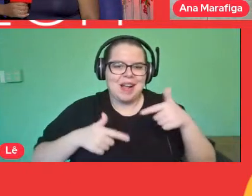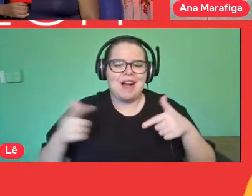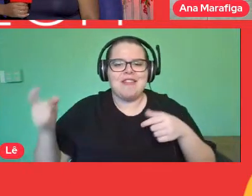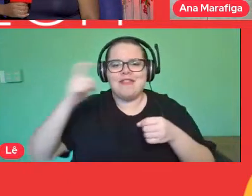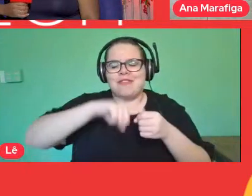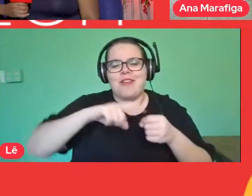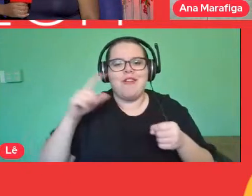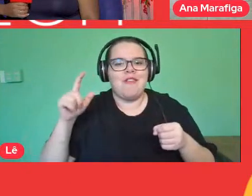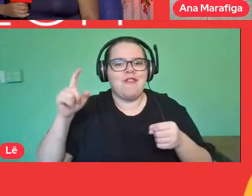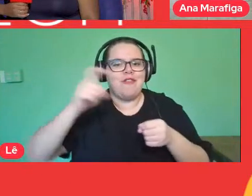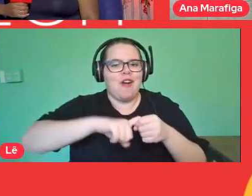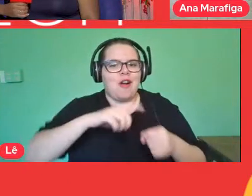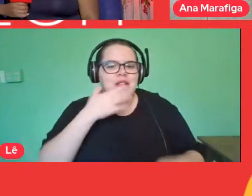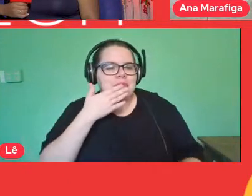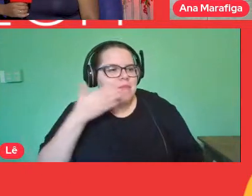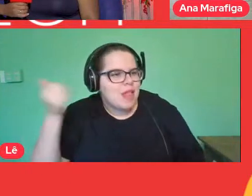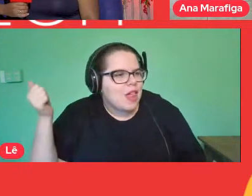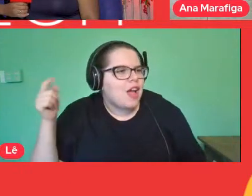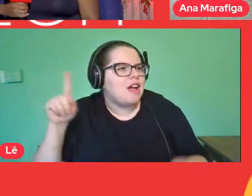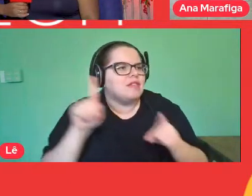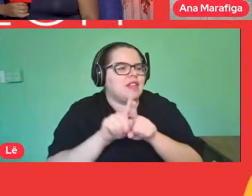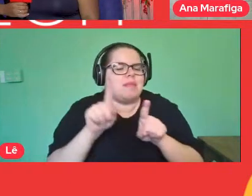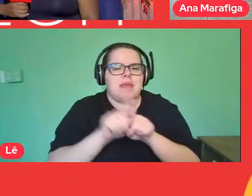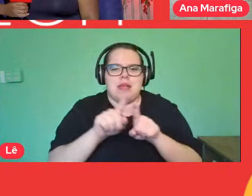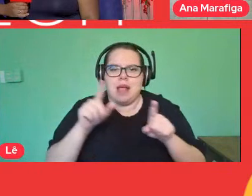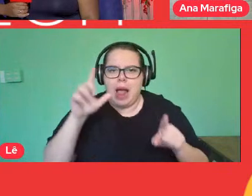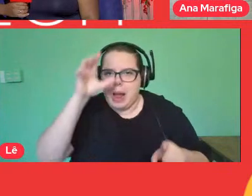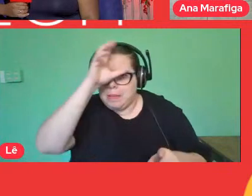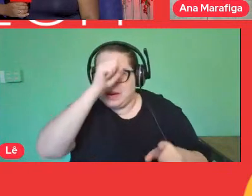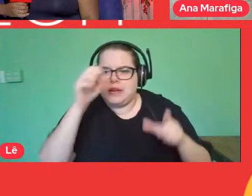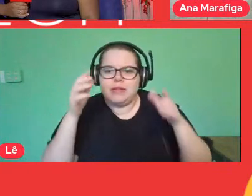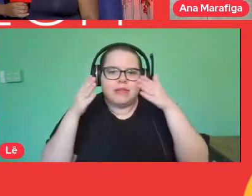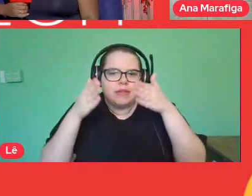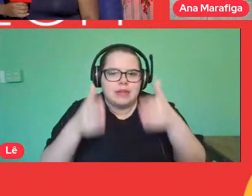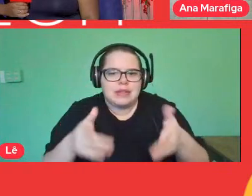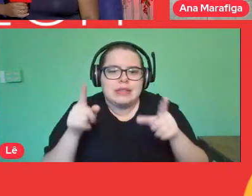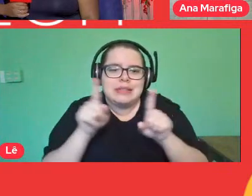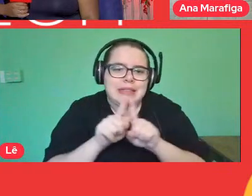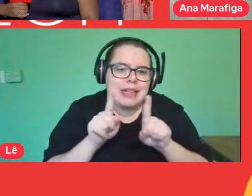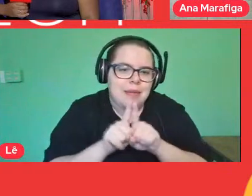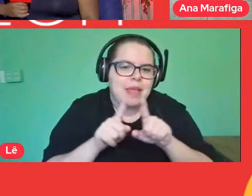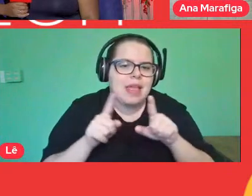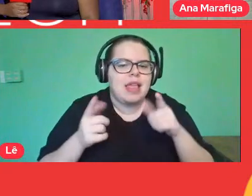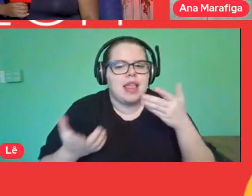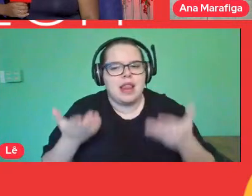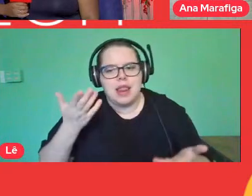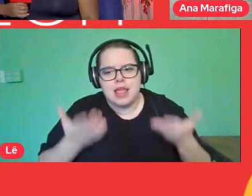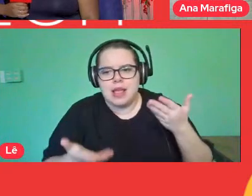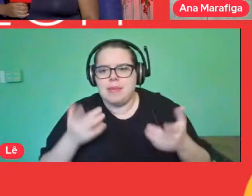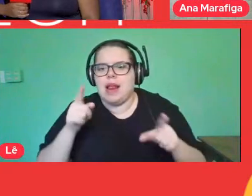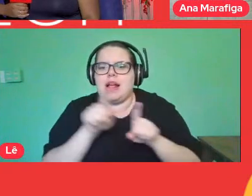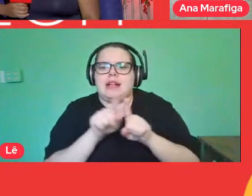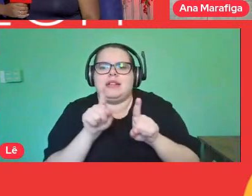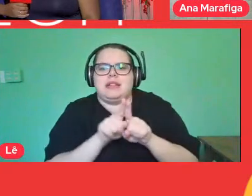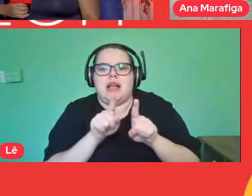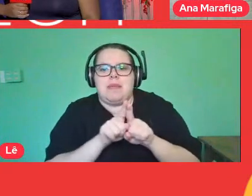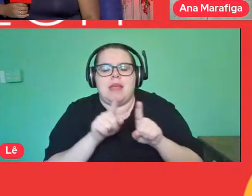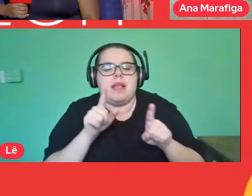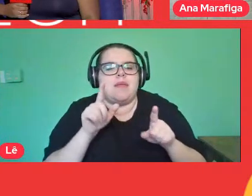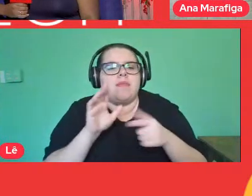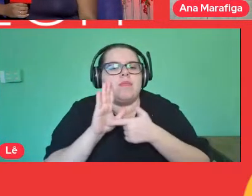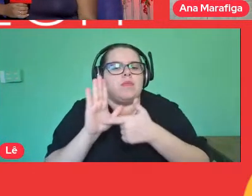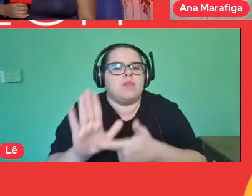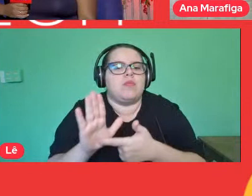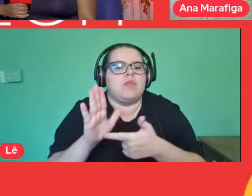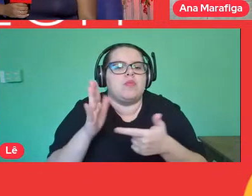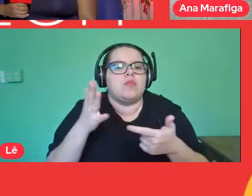não voltou muito melhor, não voltou aprendendo a focar mais, a equilibrar, não me deu lições incríveis. E eu